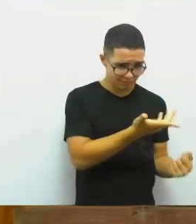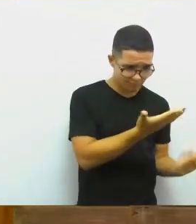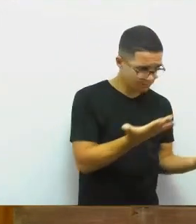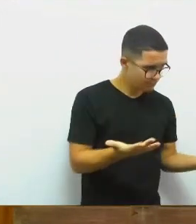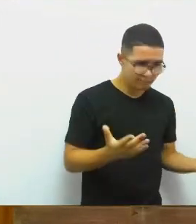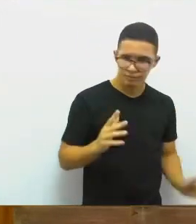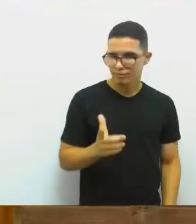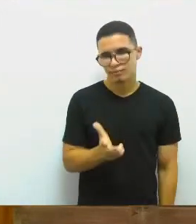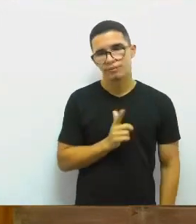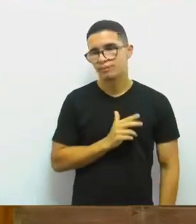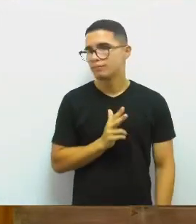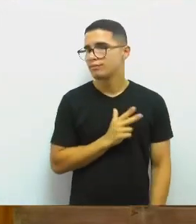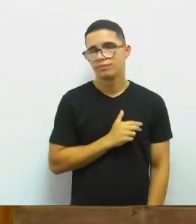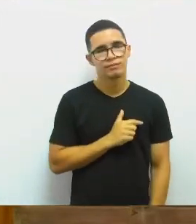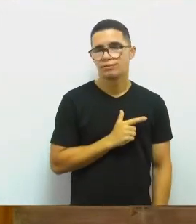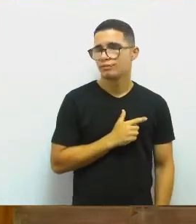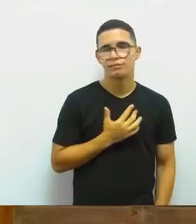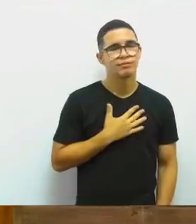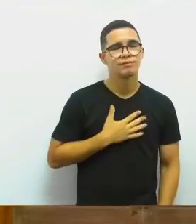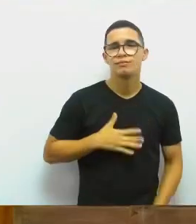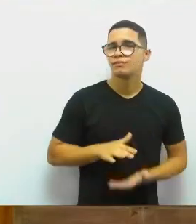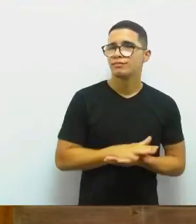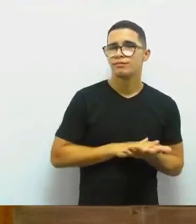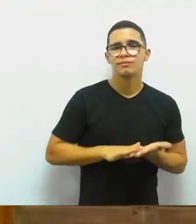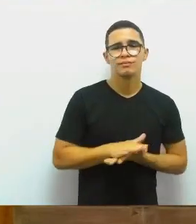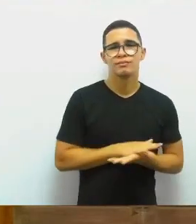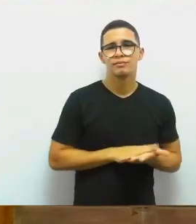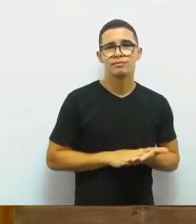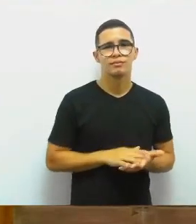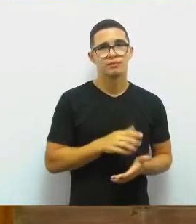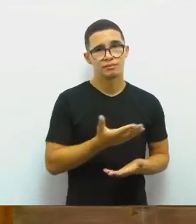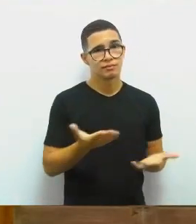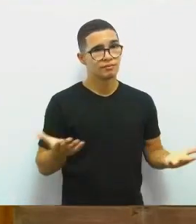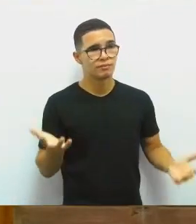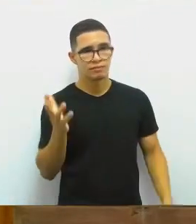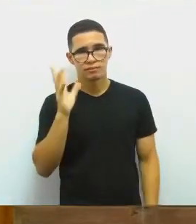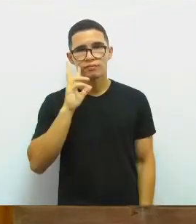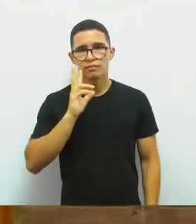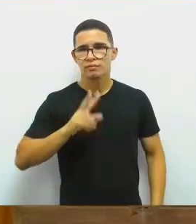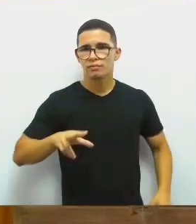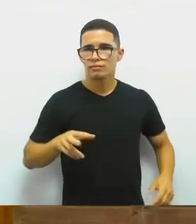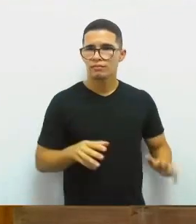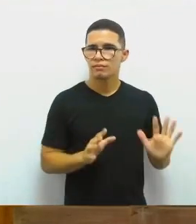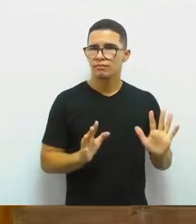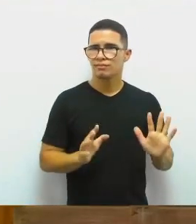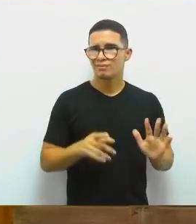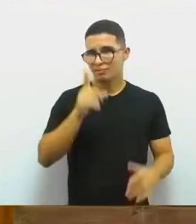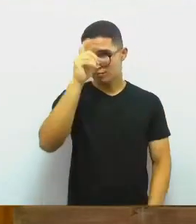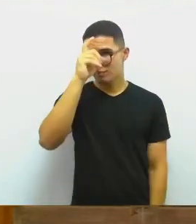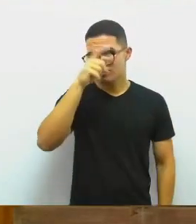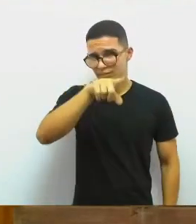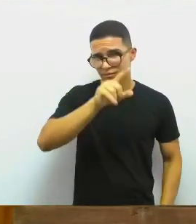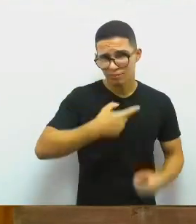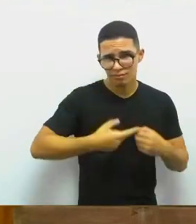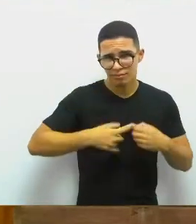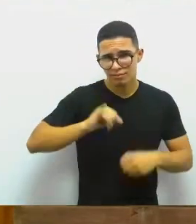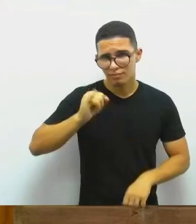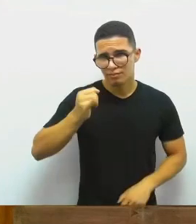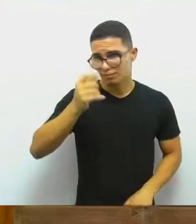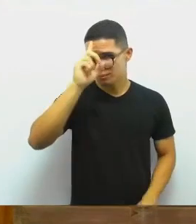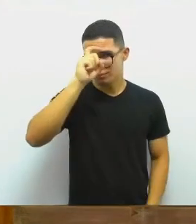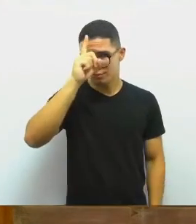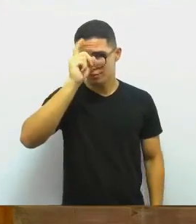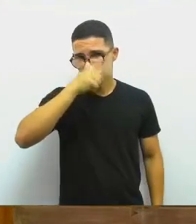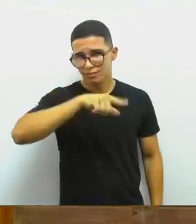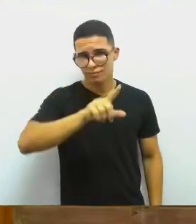funcionar. Não vai. Às vezes, você vê uma pessoa no HGJ, por exemplo, vereador Aninho,